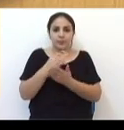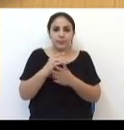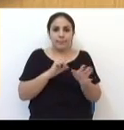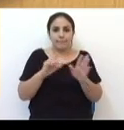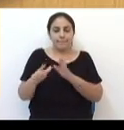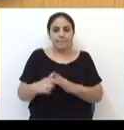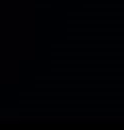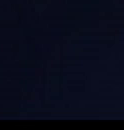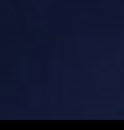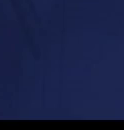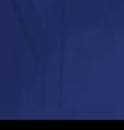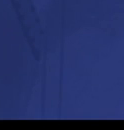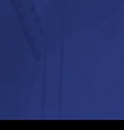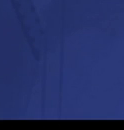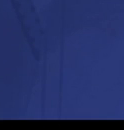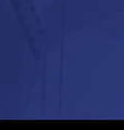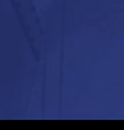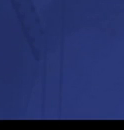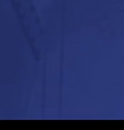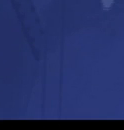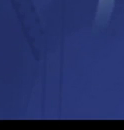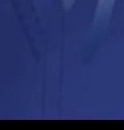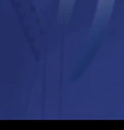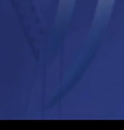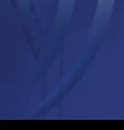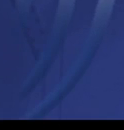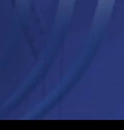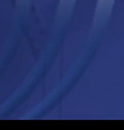início da semana.